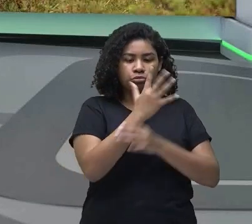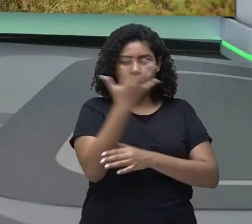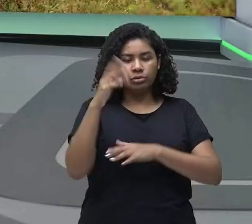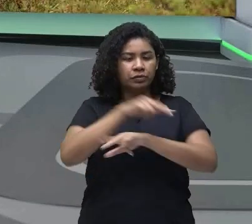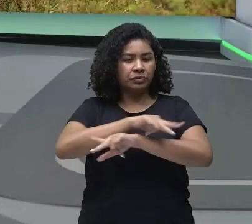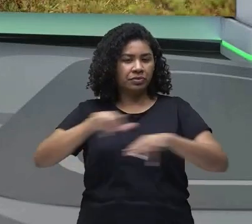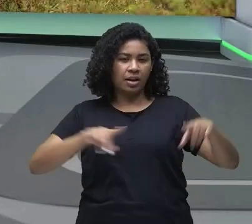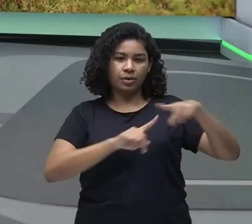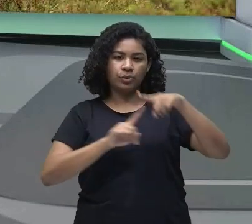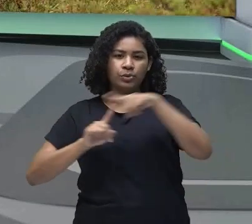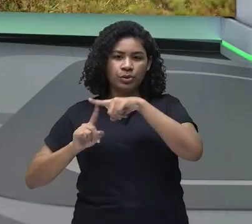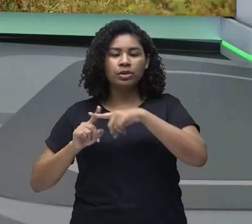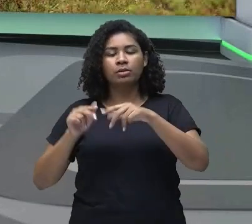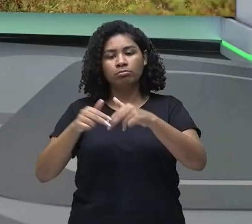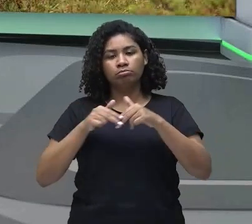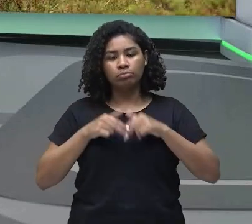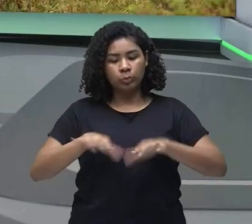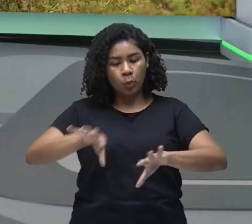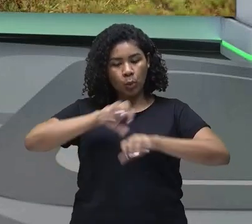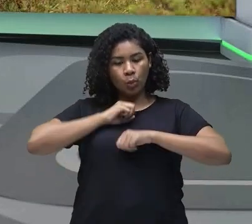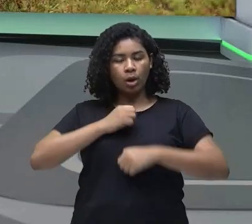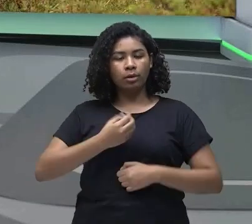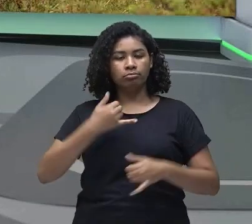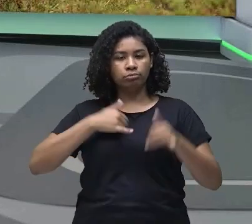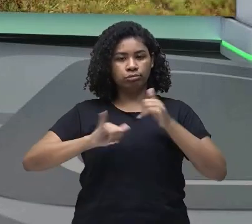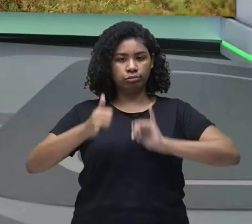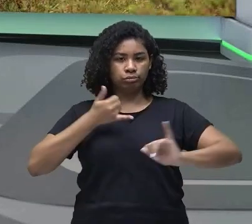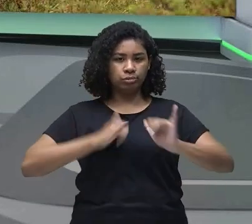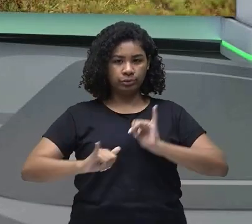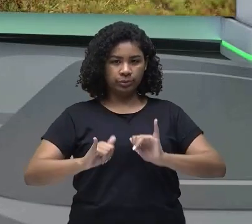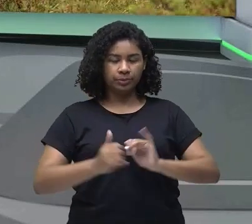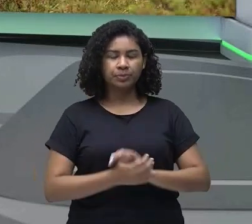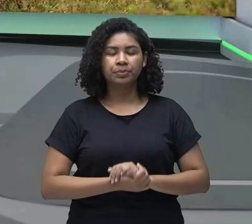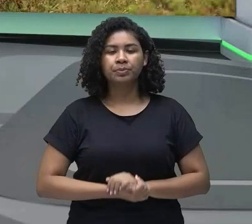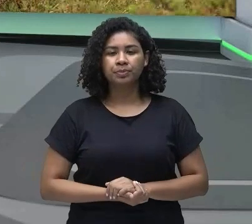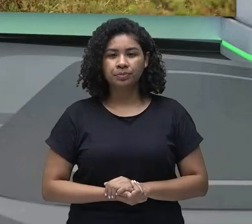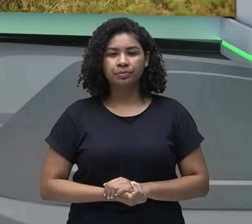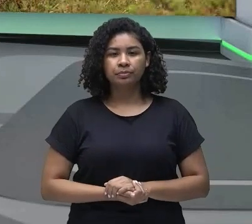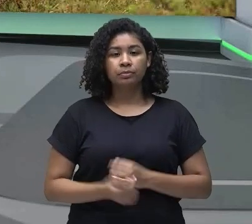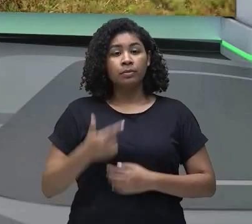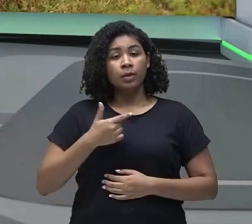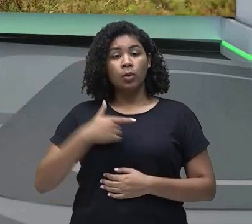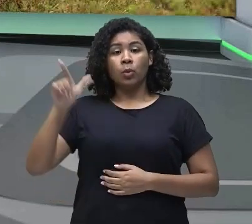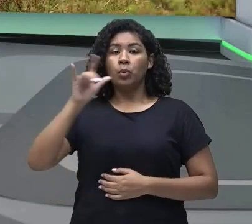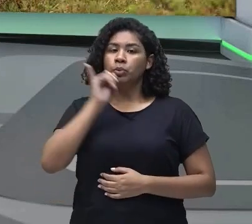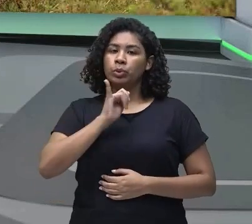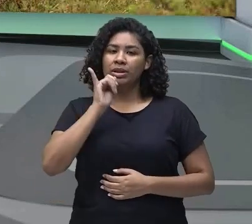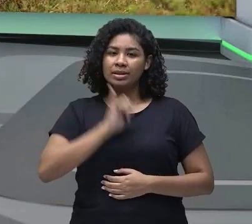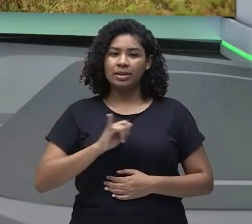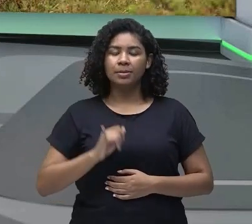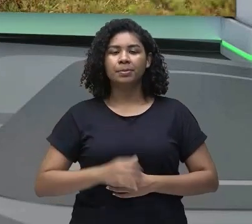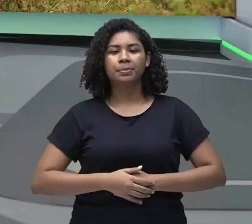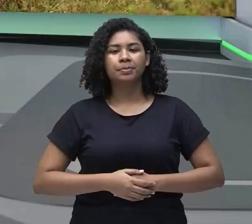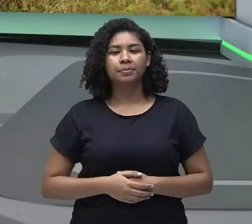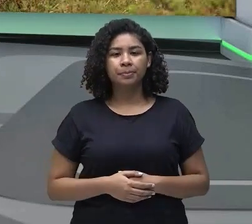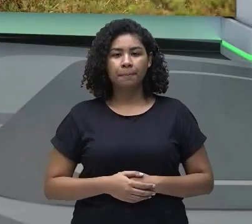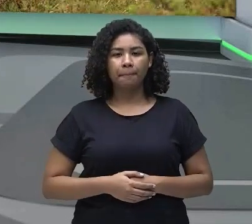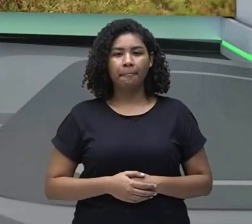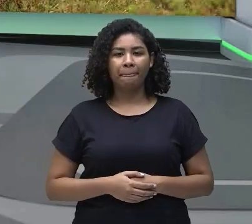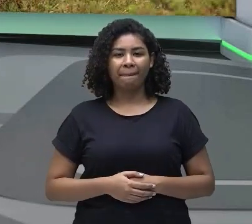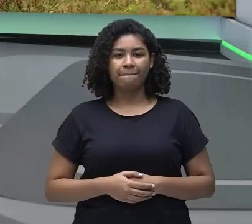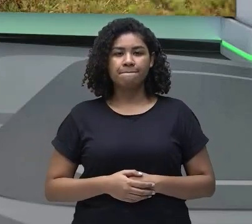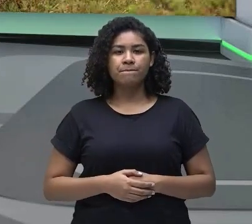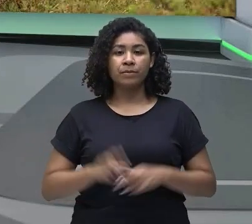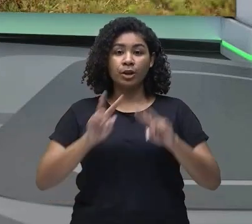diferentes espécies para garantir a sua energia. Outro exemplo de classificação de acordo com